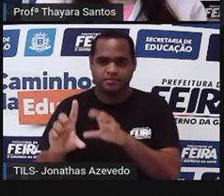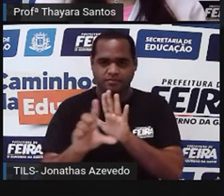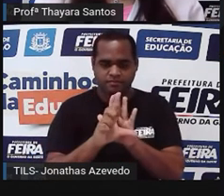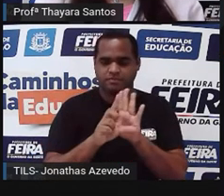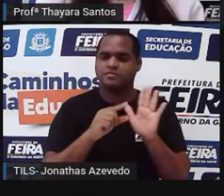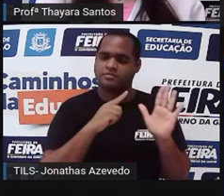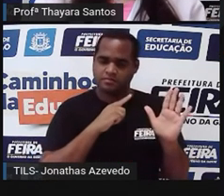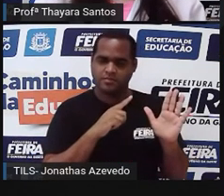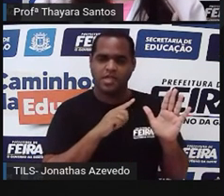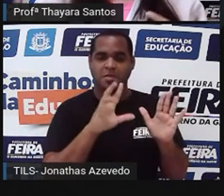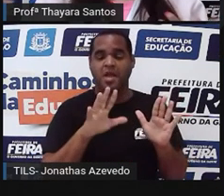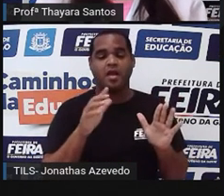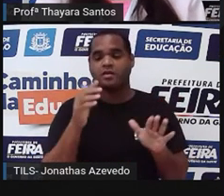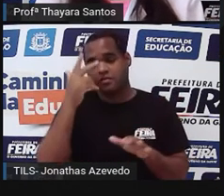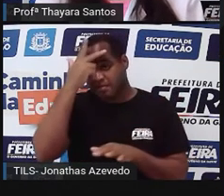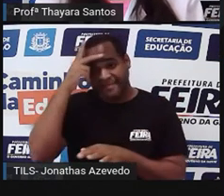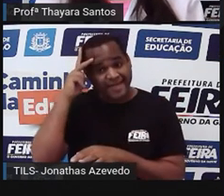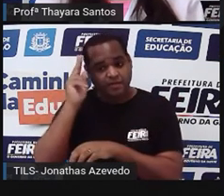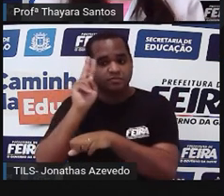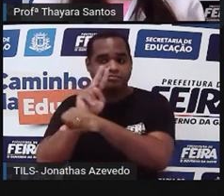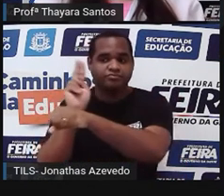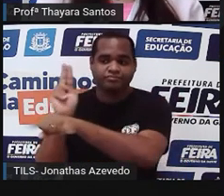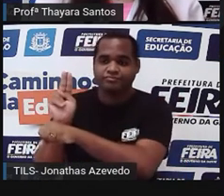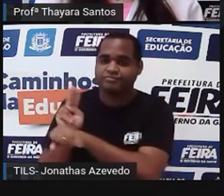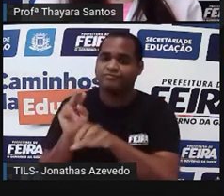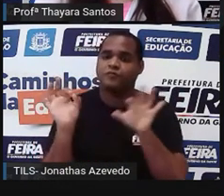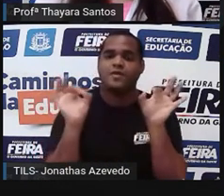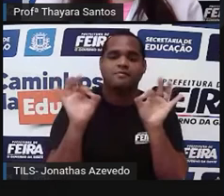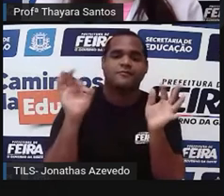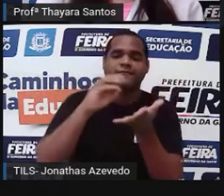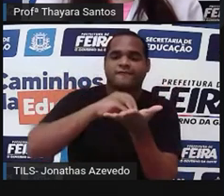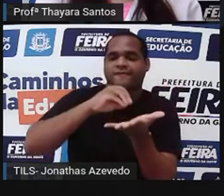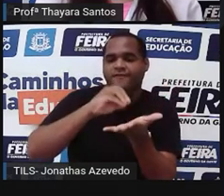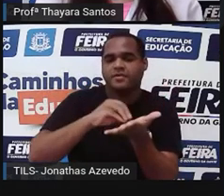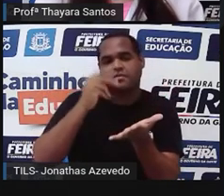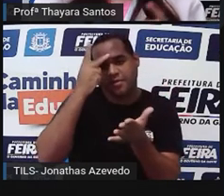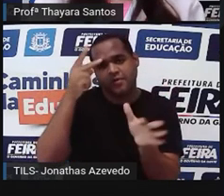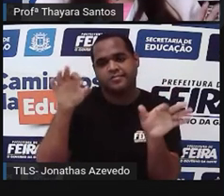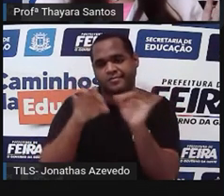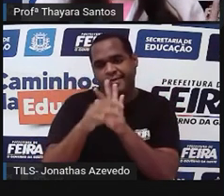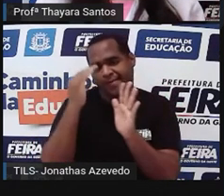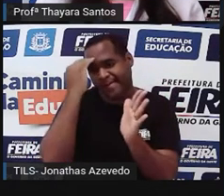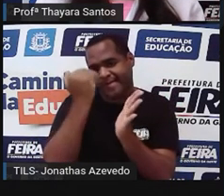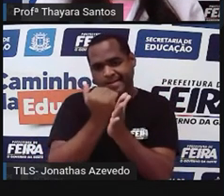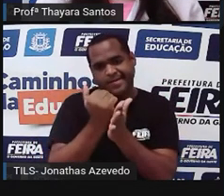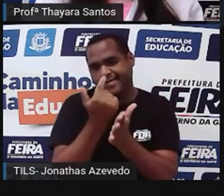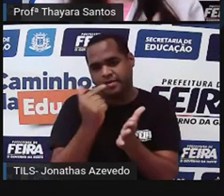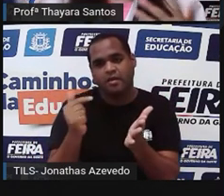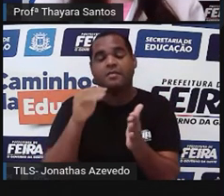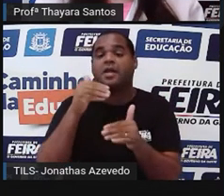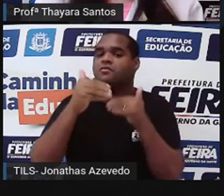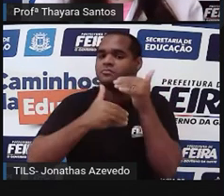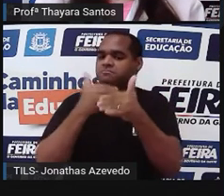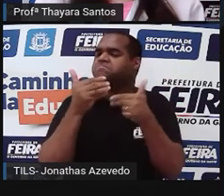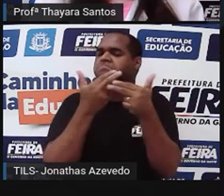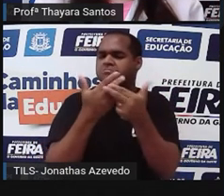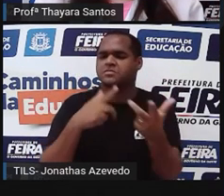vezes existem, mas por não ter fiscalização, as pessoas acabam não cumprindo. Mas já é um avanço e a gente